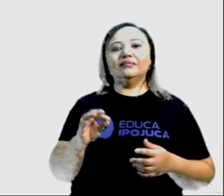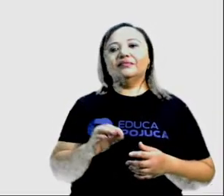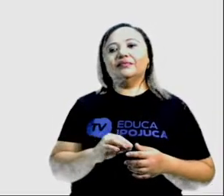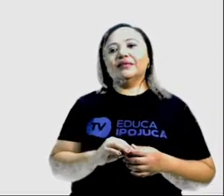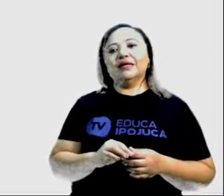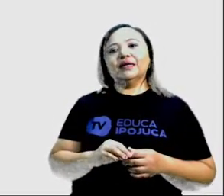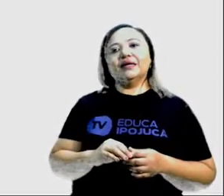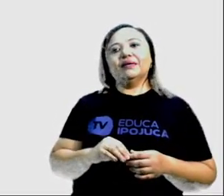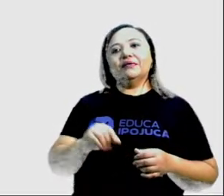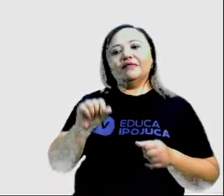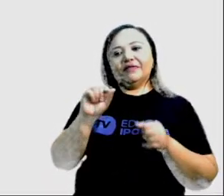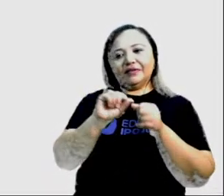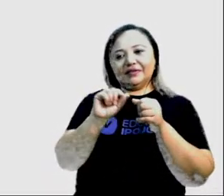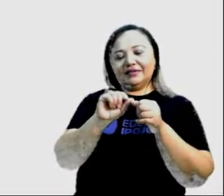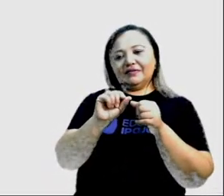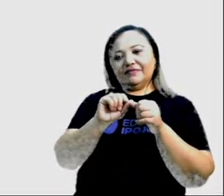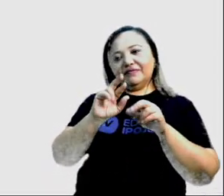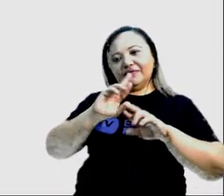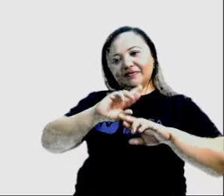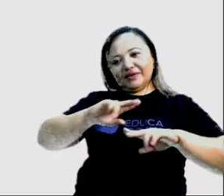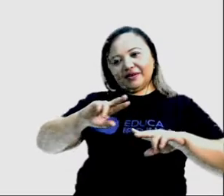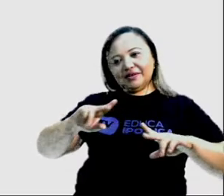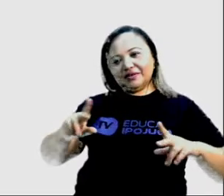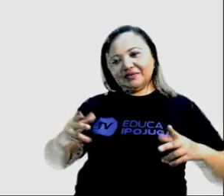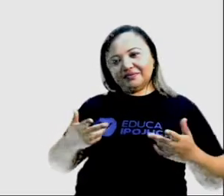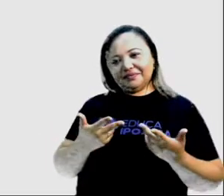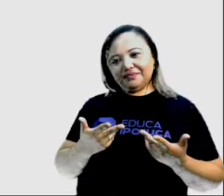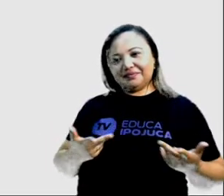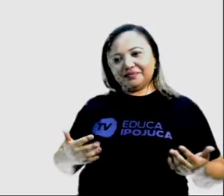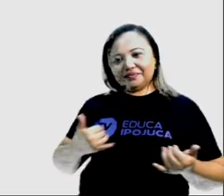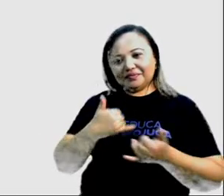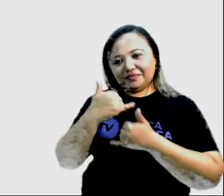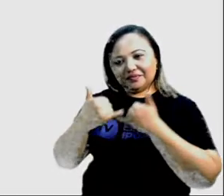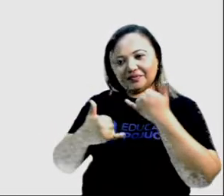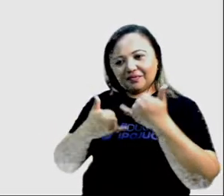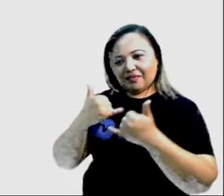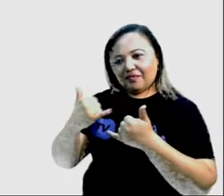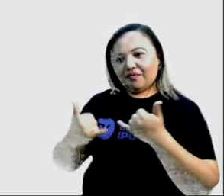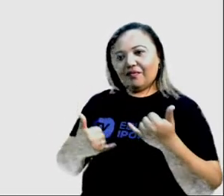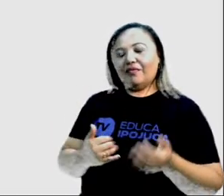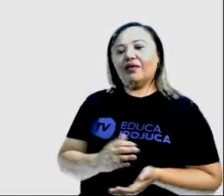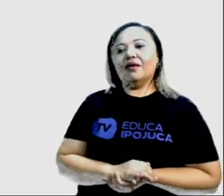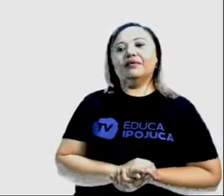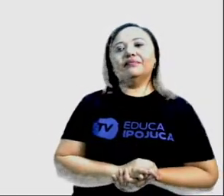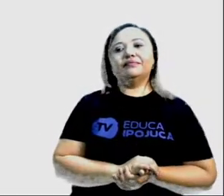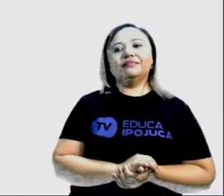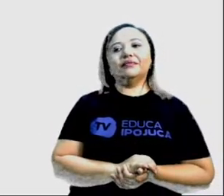várias atividades individuais e em grupo. Até mesmo tem gente que faz até